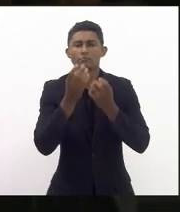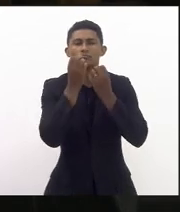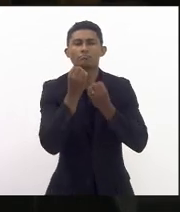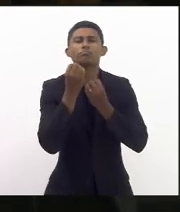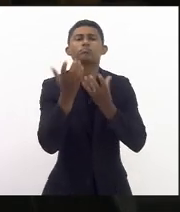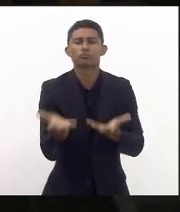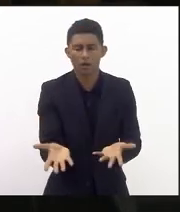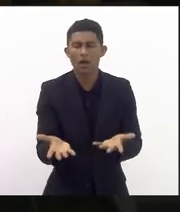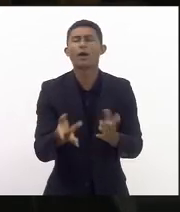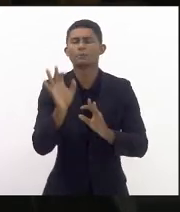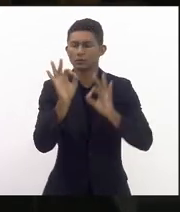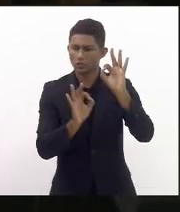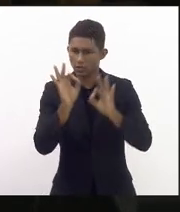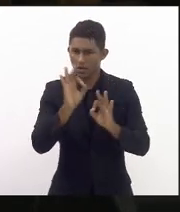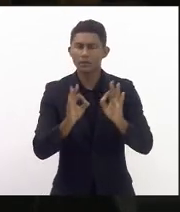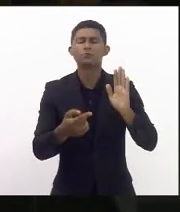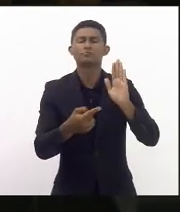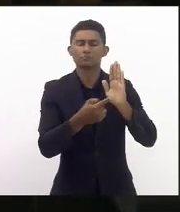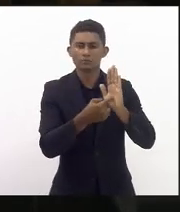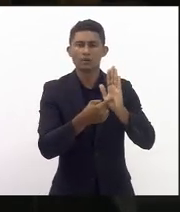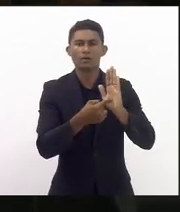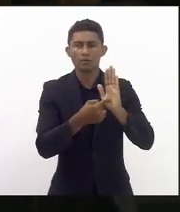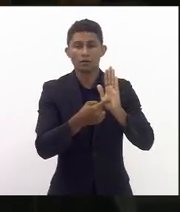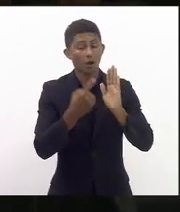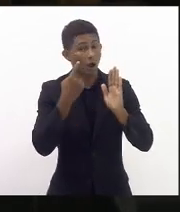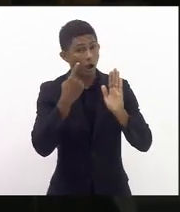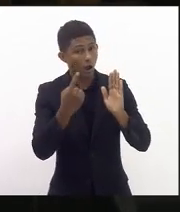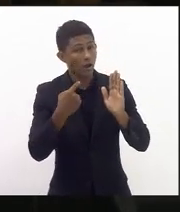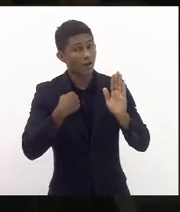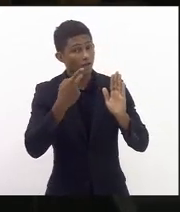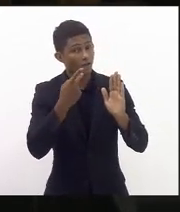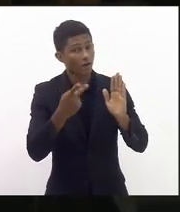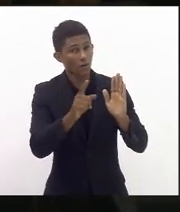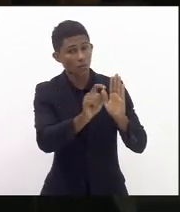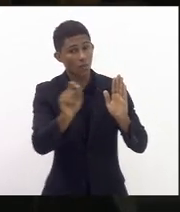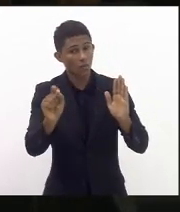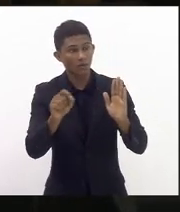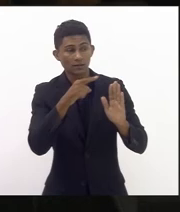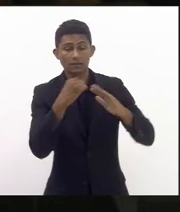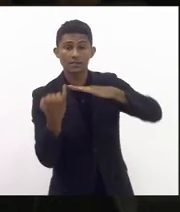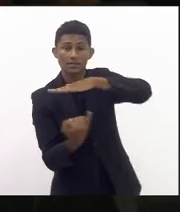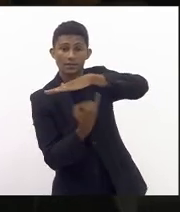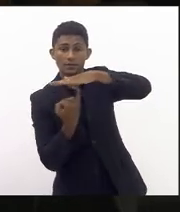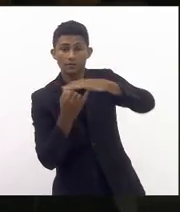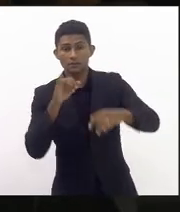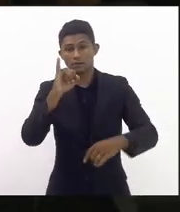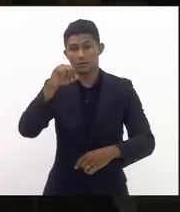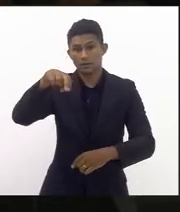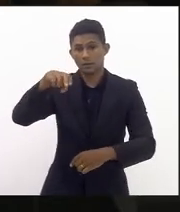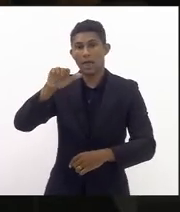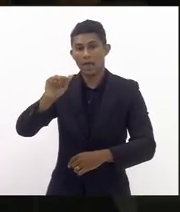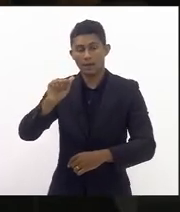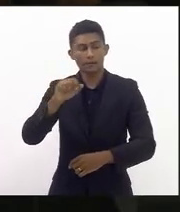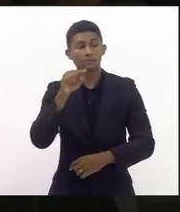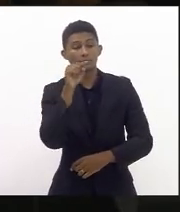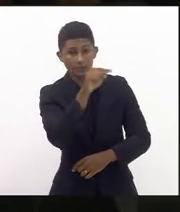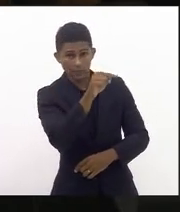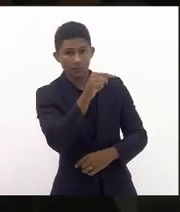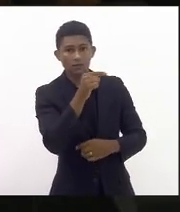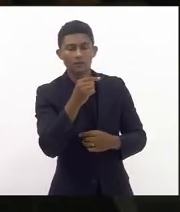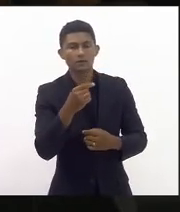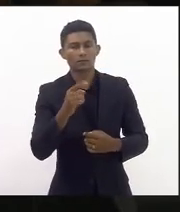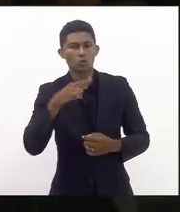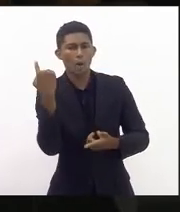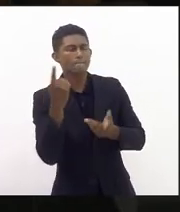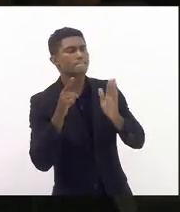sobre o projeto, dizendo que se tratava, veja, Vossa Excelência, que eu vou afirmar aqui, o INEA, ao se manifestar, quando